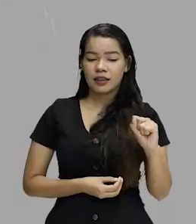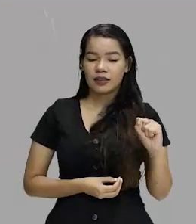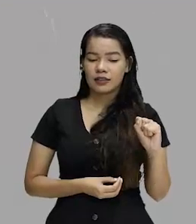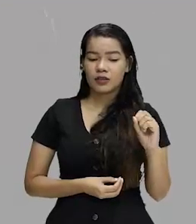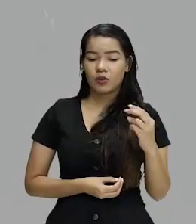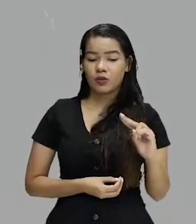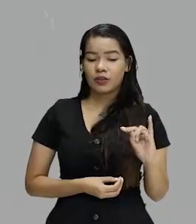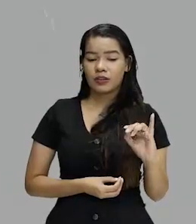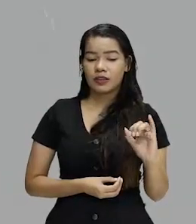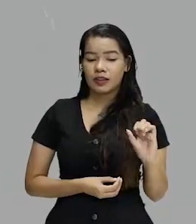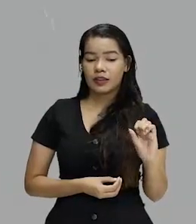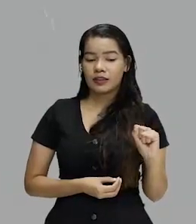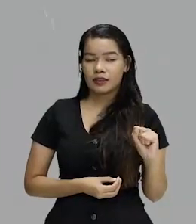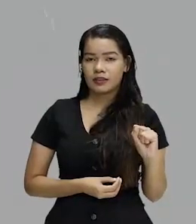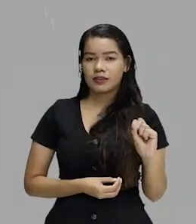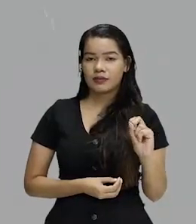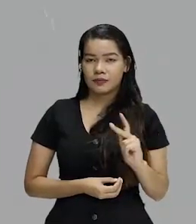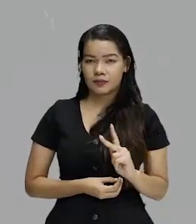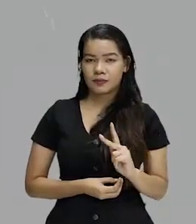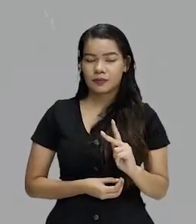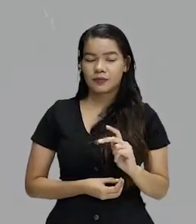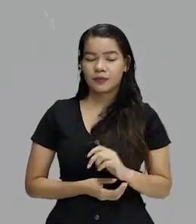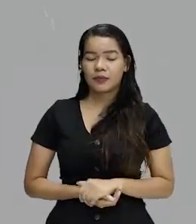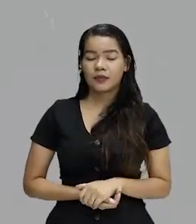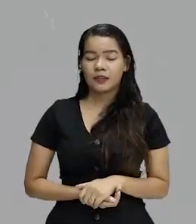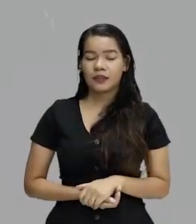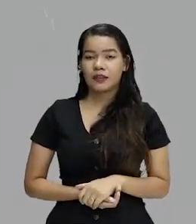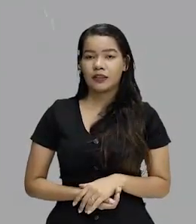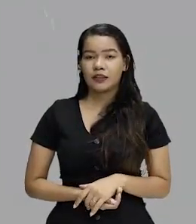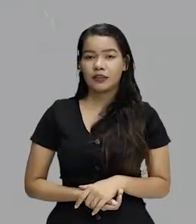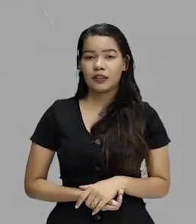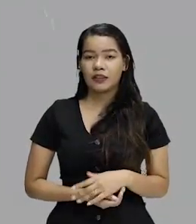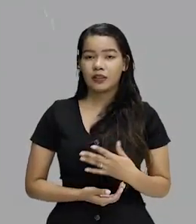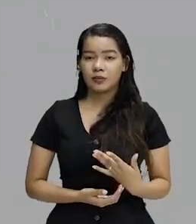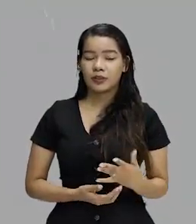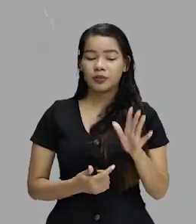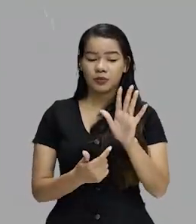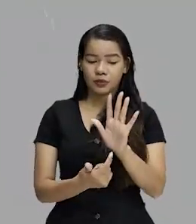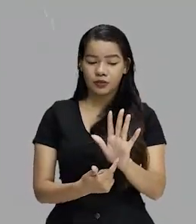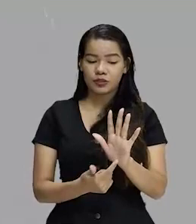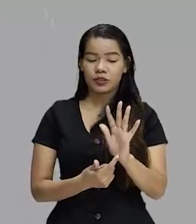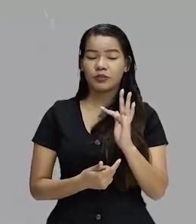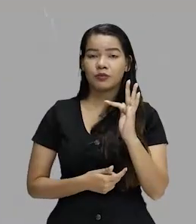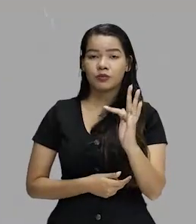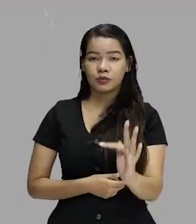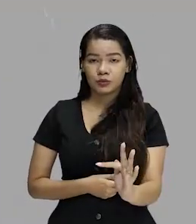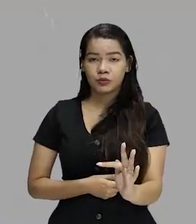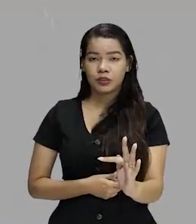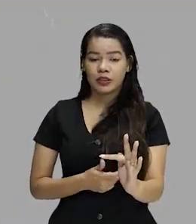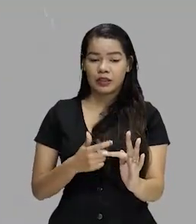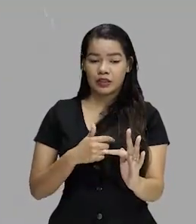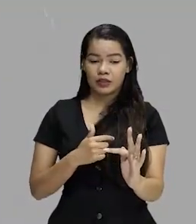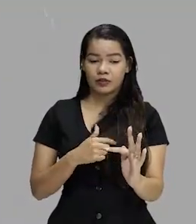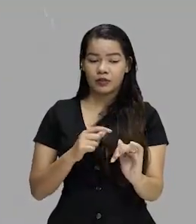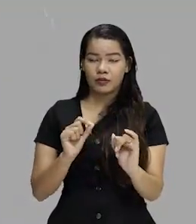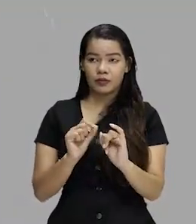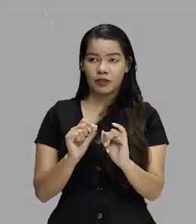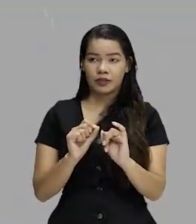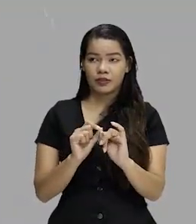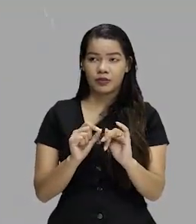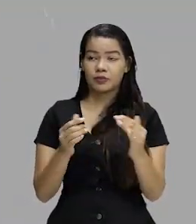IES, dependendo da terminação do verbo. Ou seja, para eu indicar futuro, eu faço essa. Para